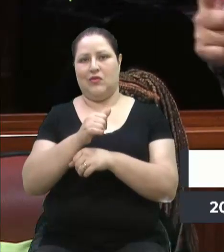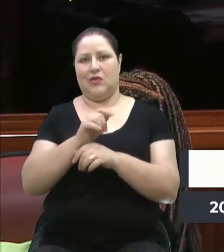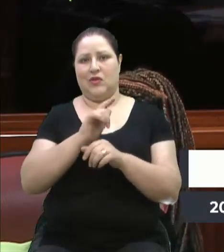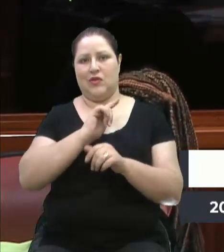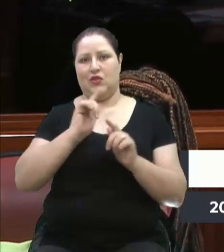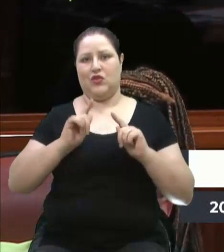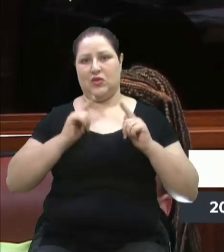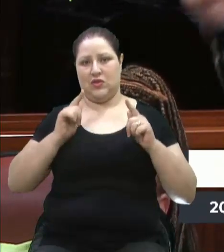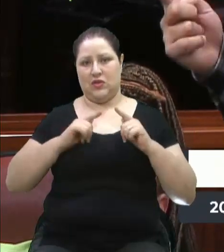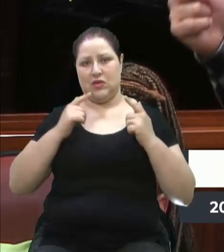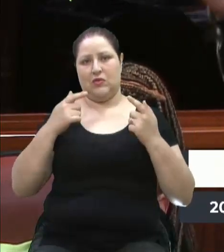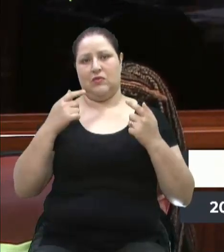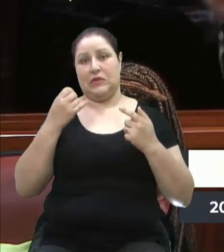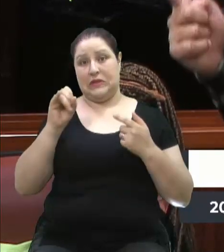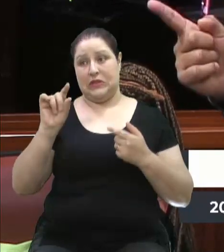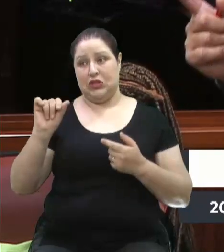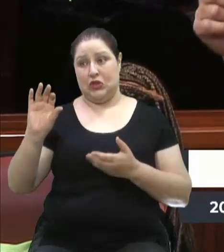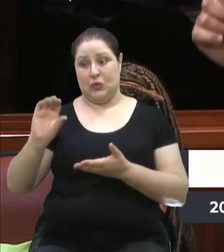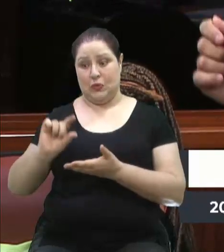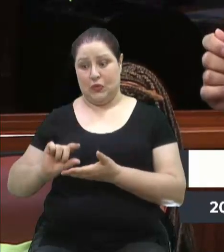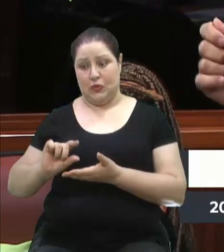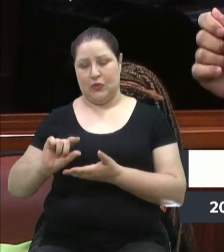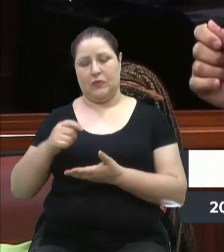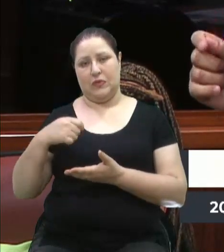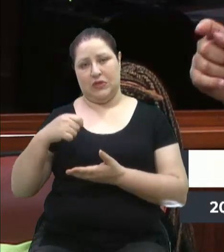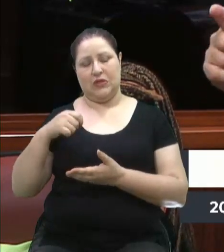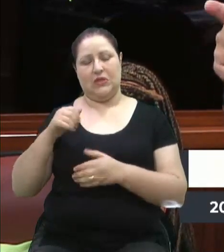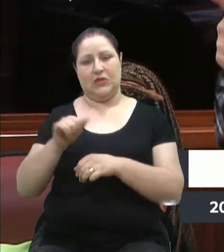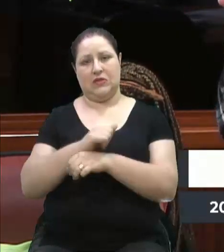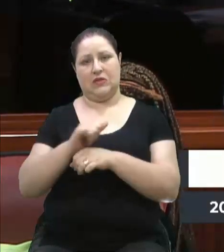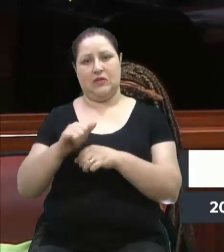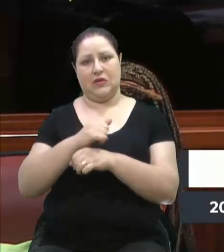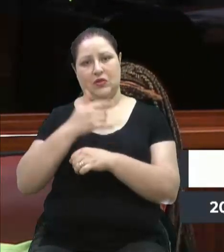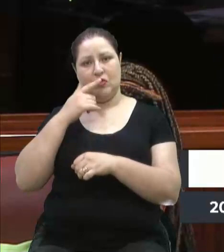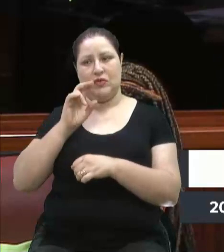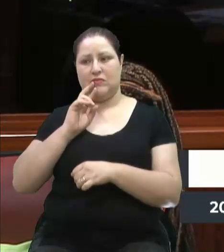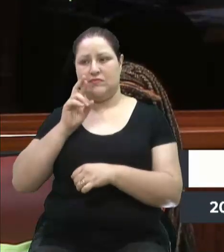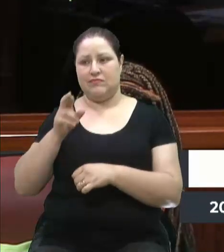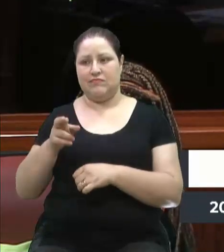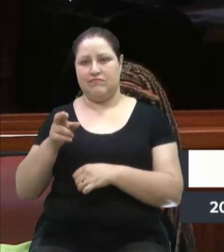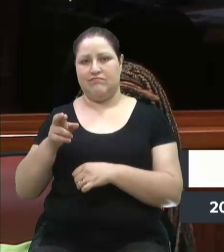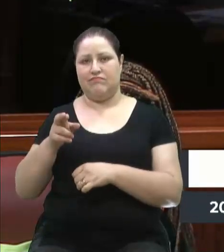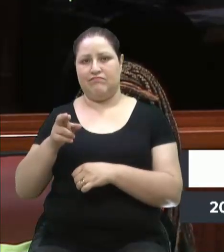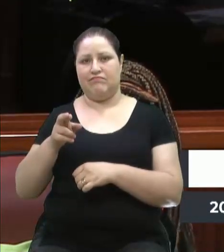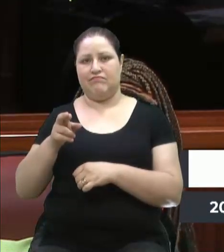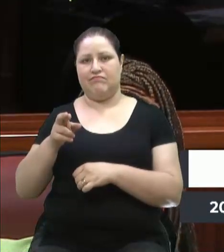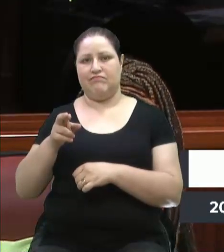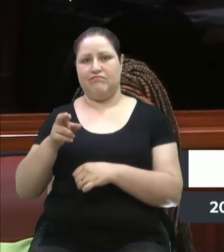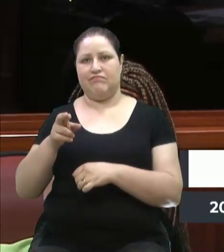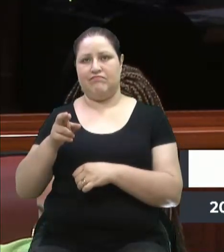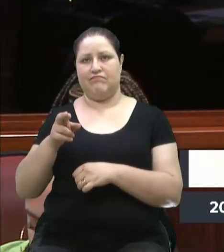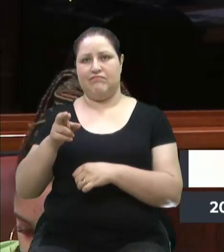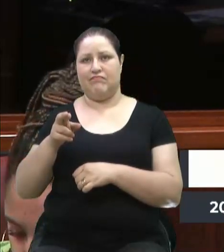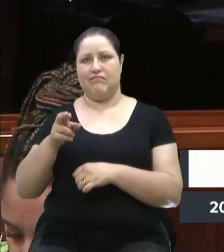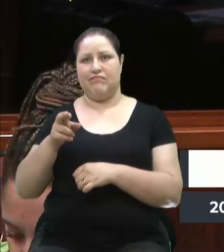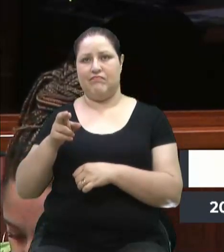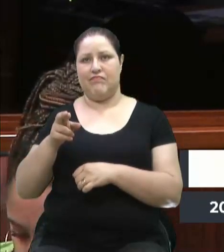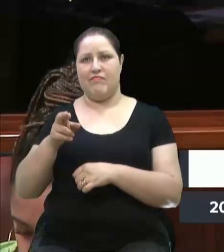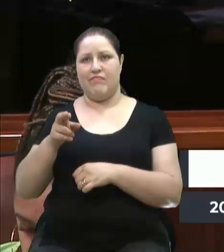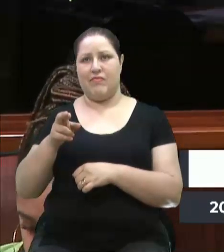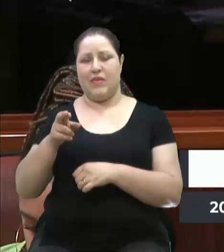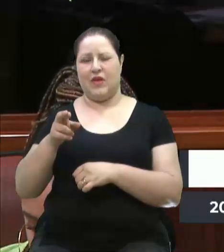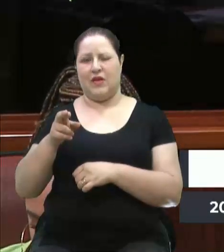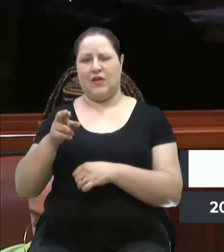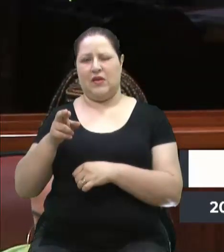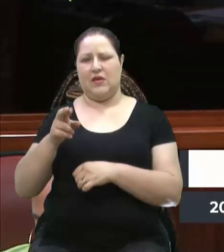que são inúmeras da sociedade. O que fica registrado nos anais dessa casa,